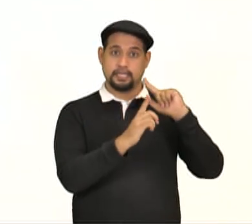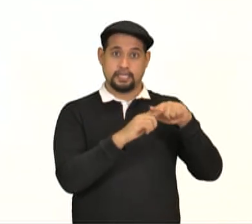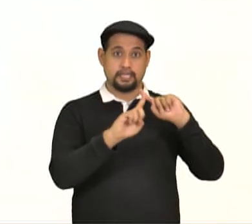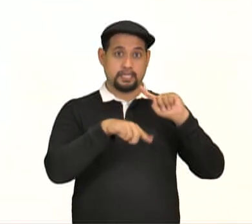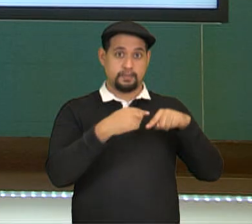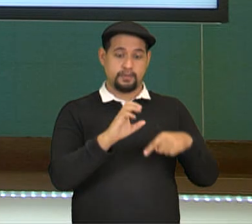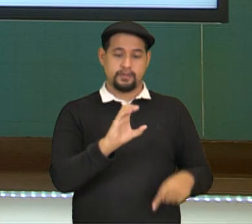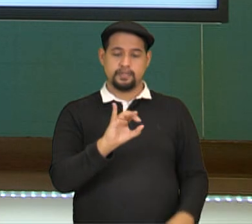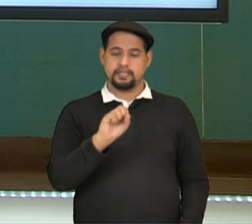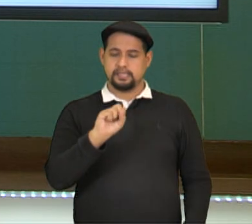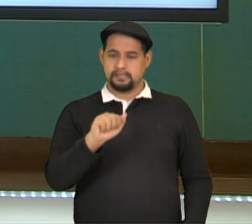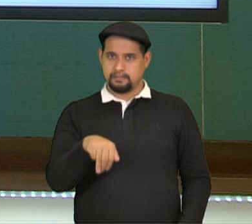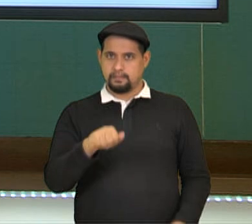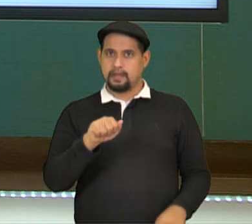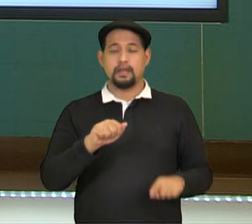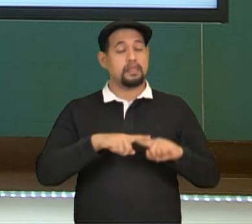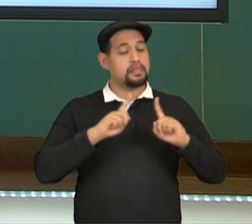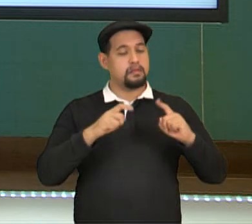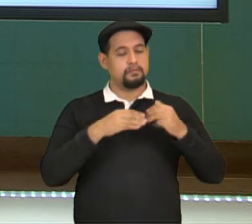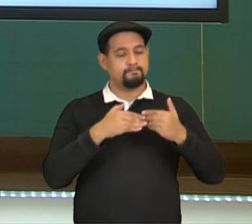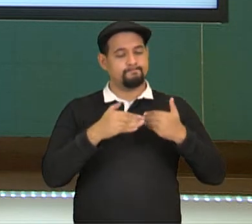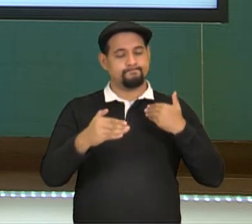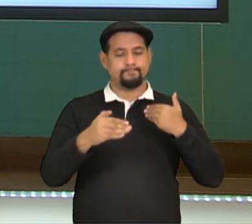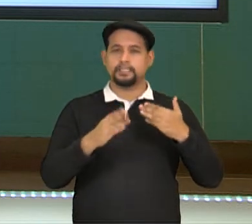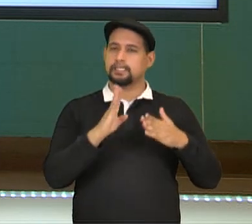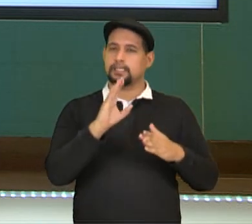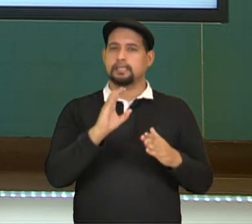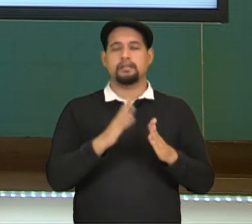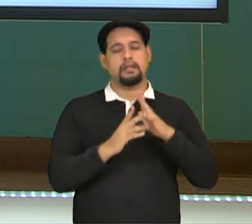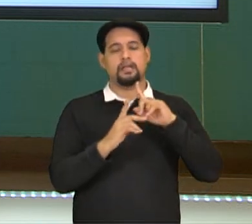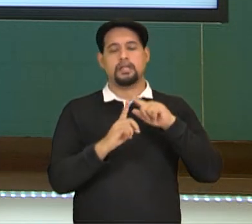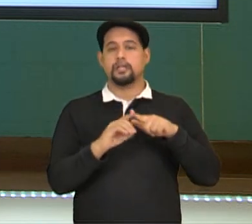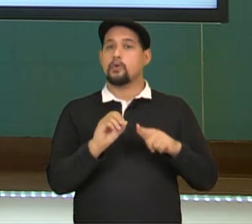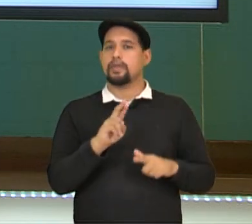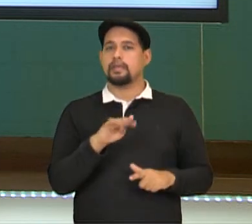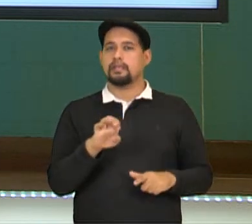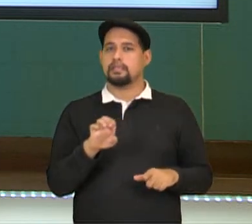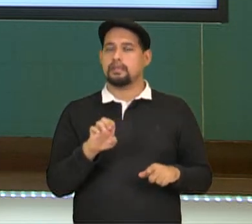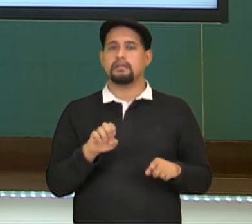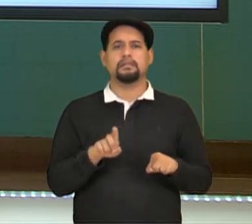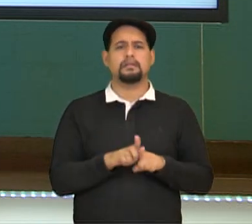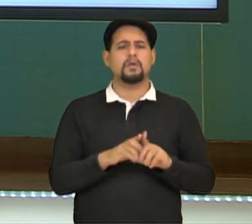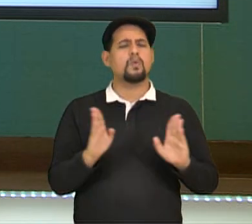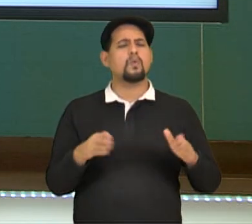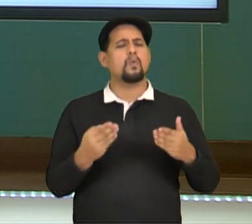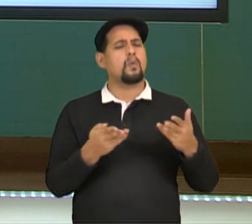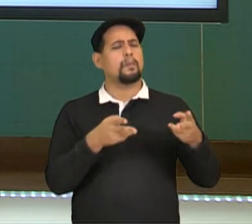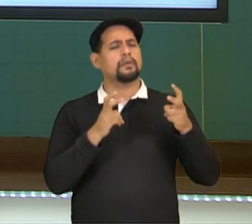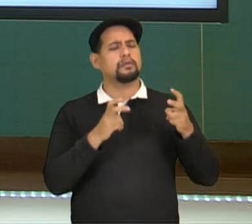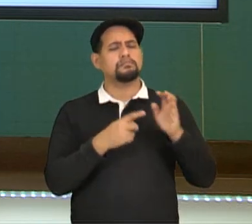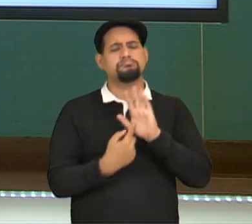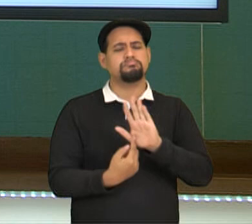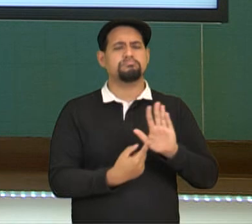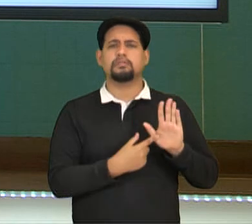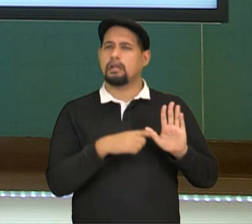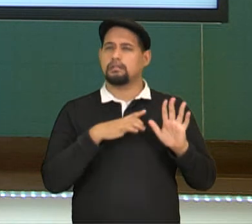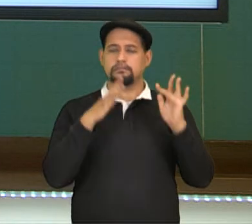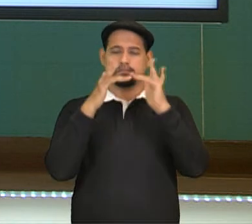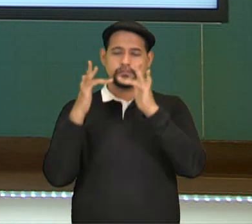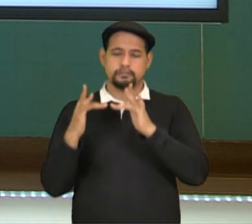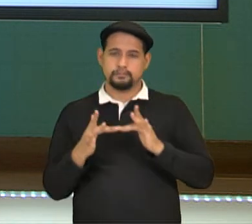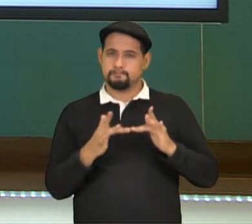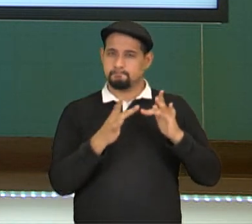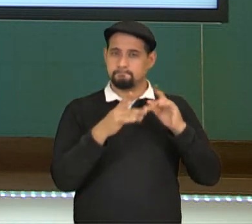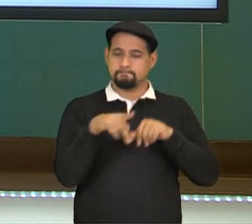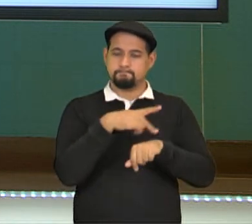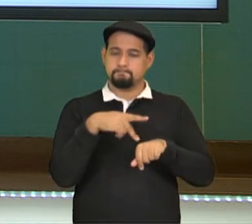cisma, ou seja, após essa ruptura, né, da igreja do Oriente com a igreja do Ocidente, qual podemos apontar que influenciou mais os países